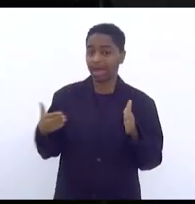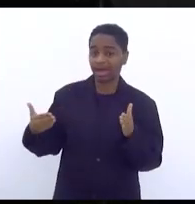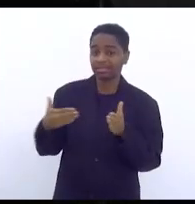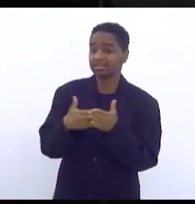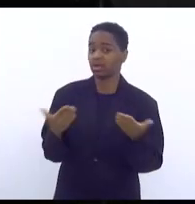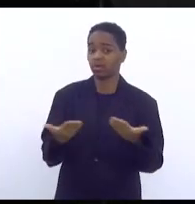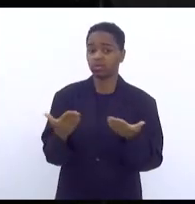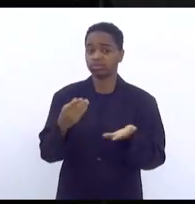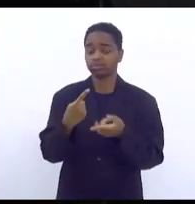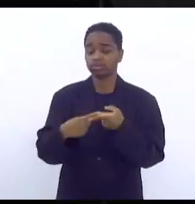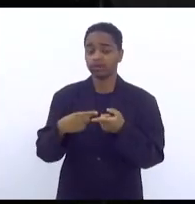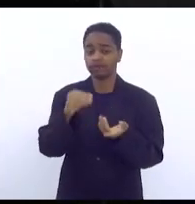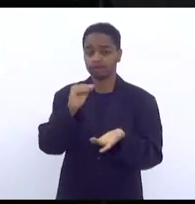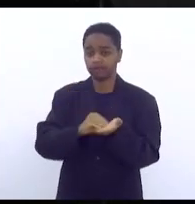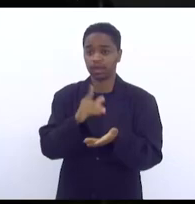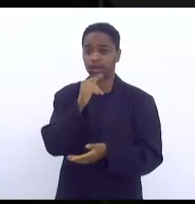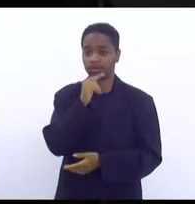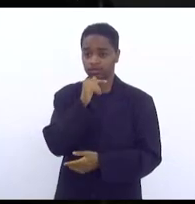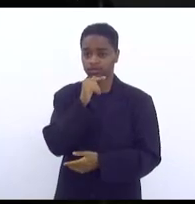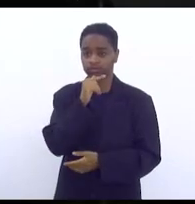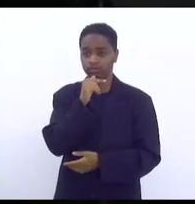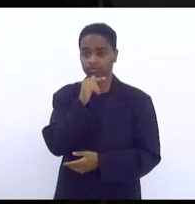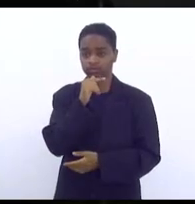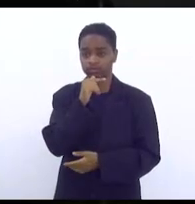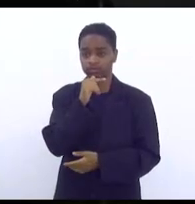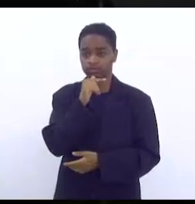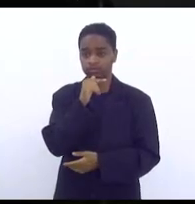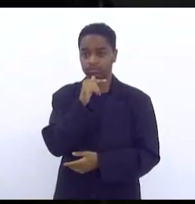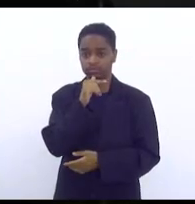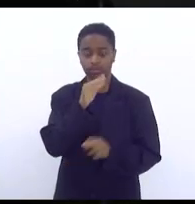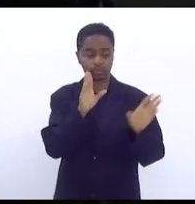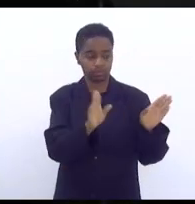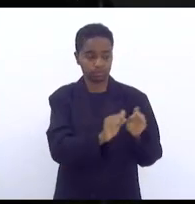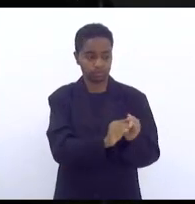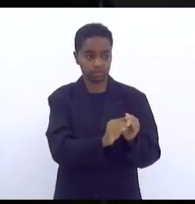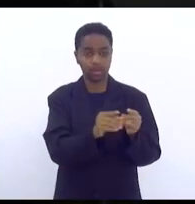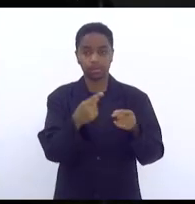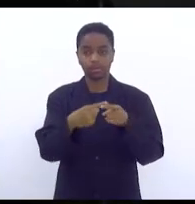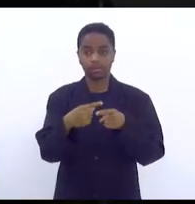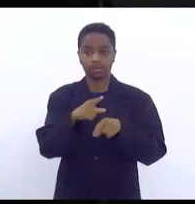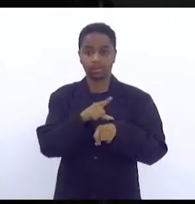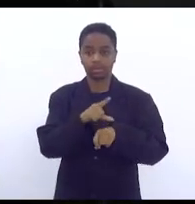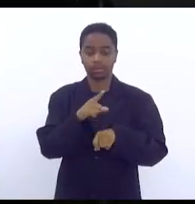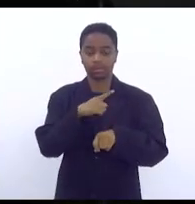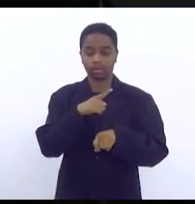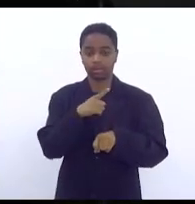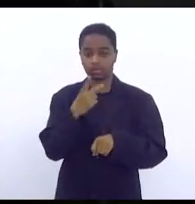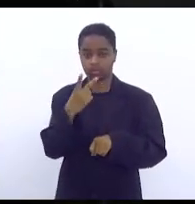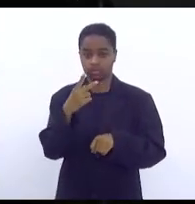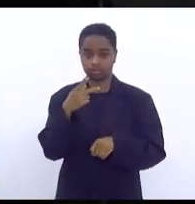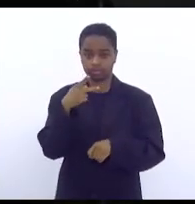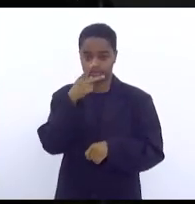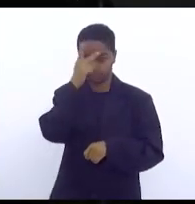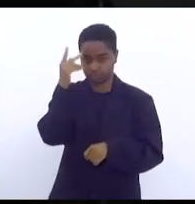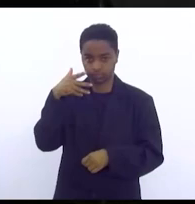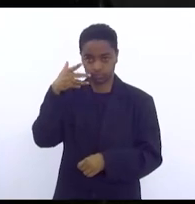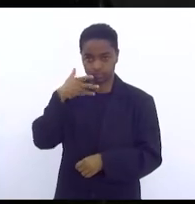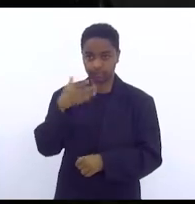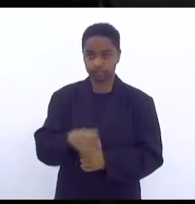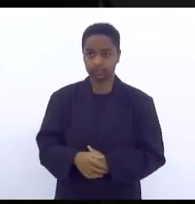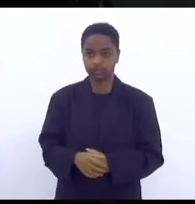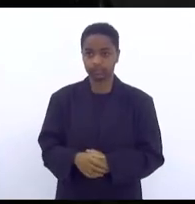d'água no período da covid Oi para concluir que temos mais dois oradores sim pois não